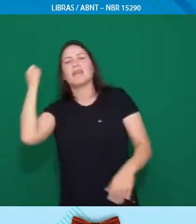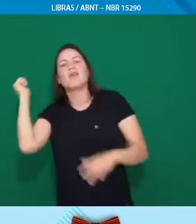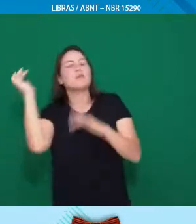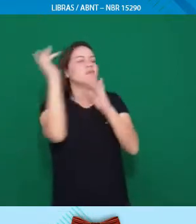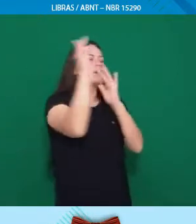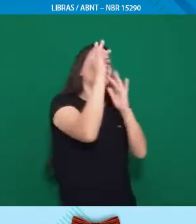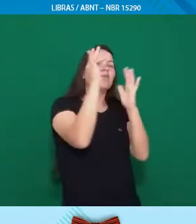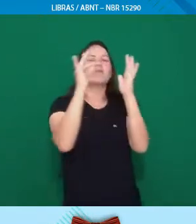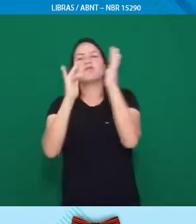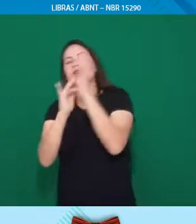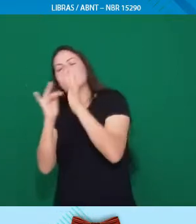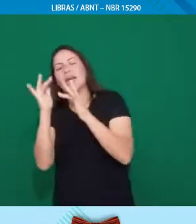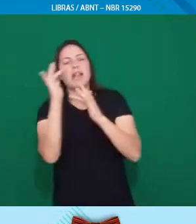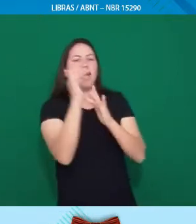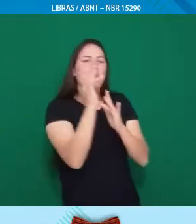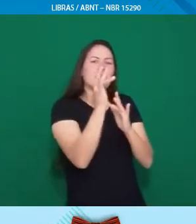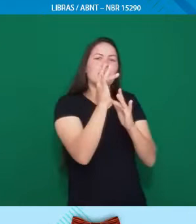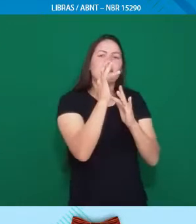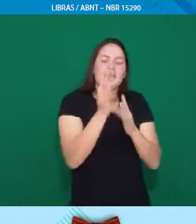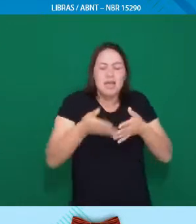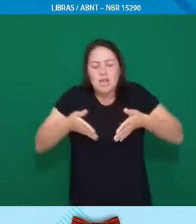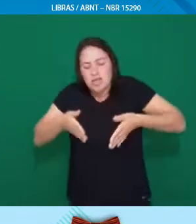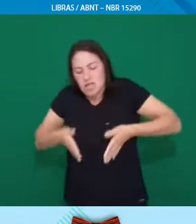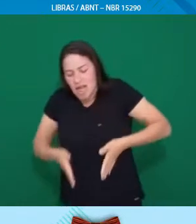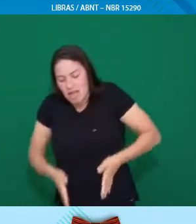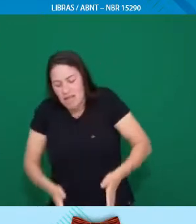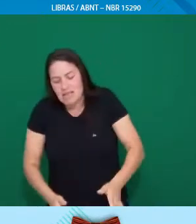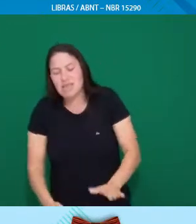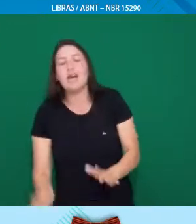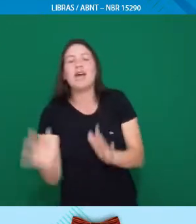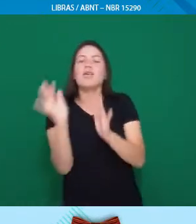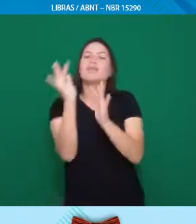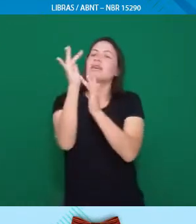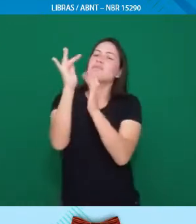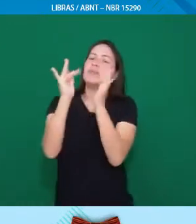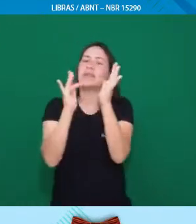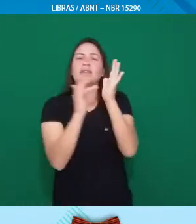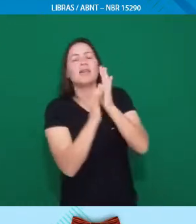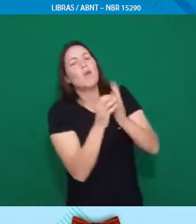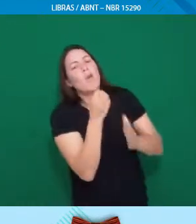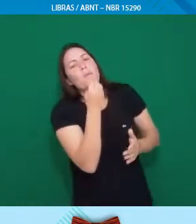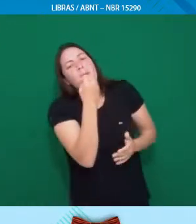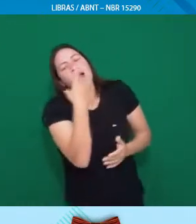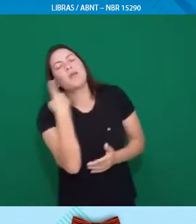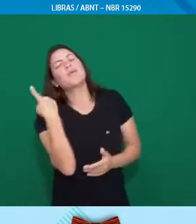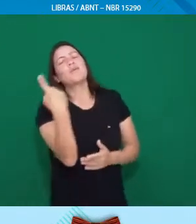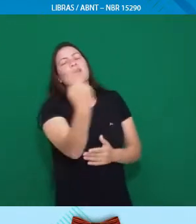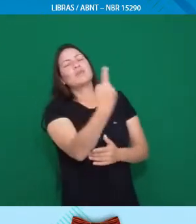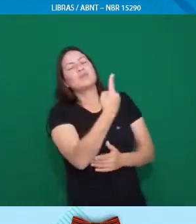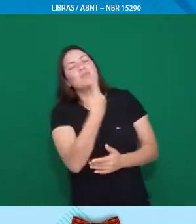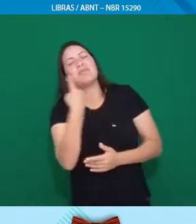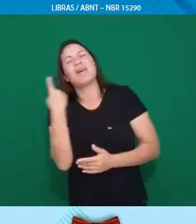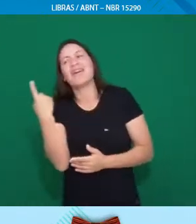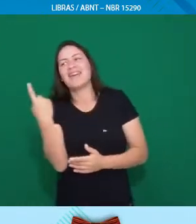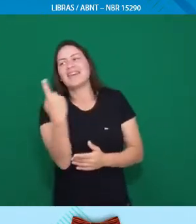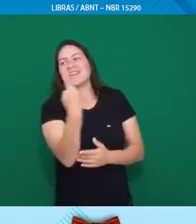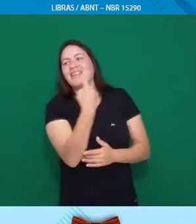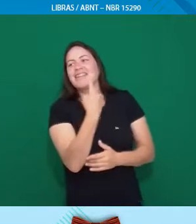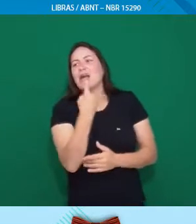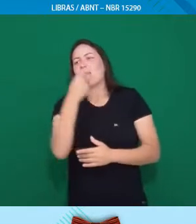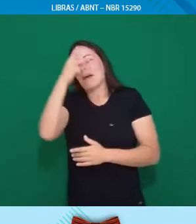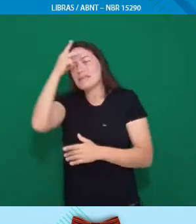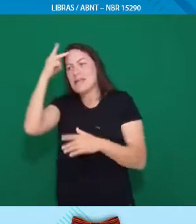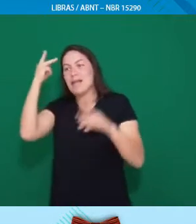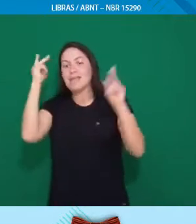pequeninos e não de belém já nasceu Deus menino para o nosso bem